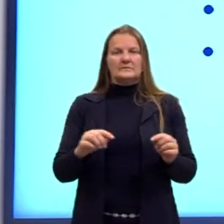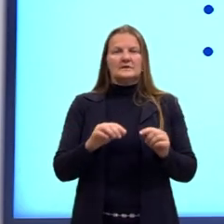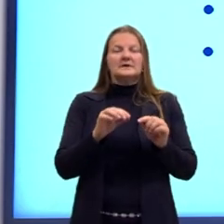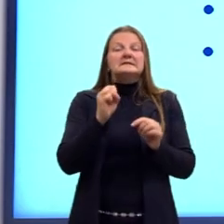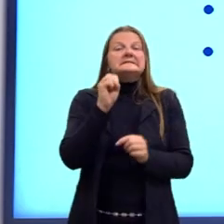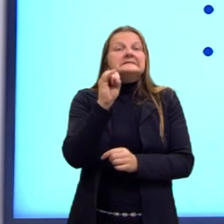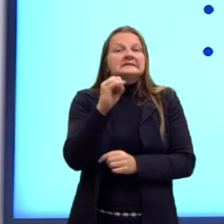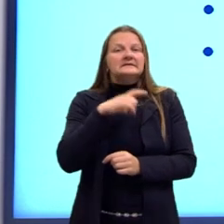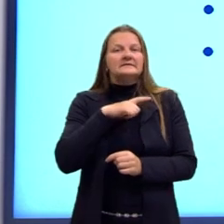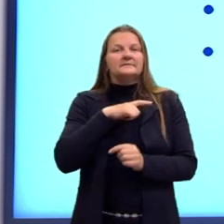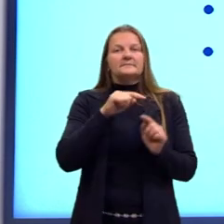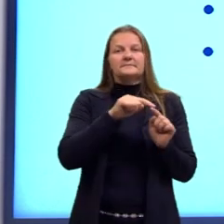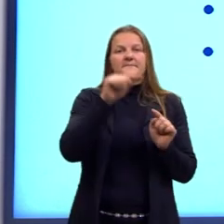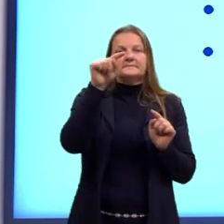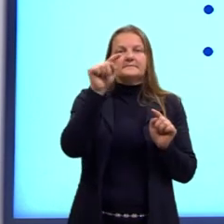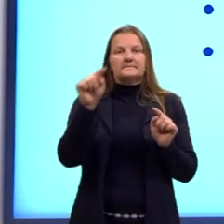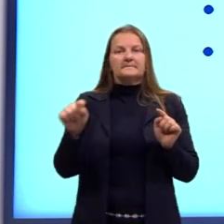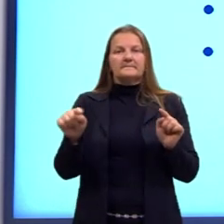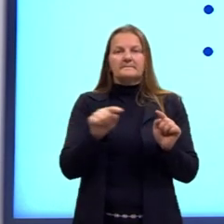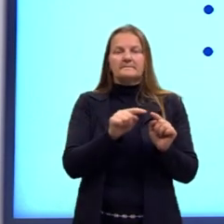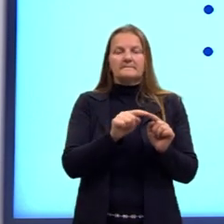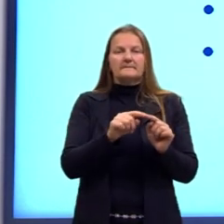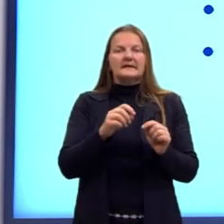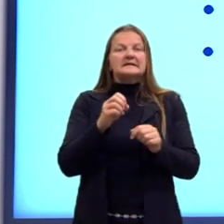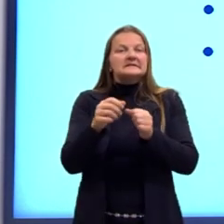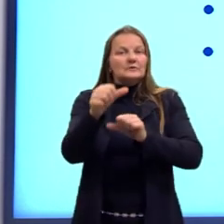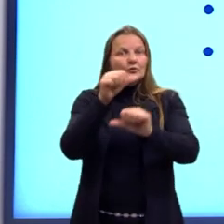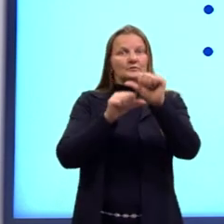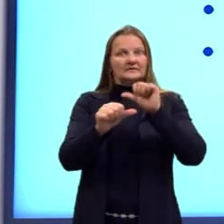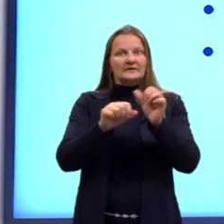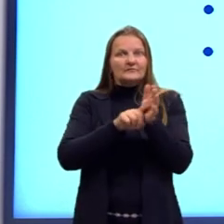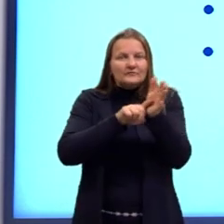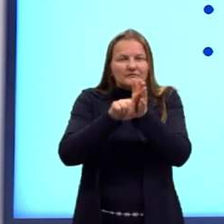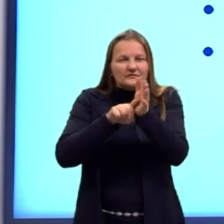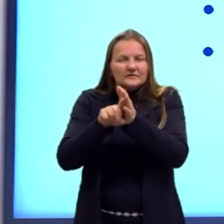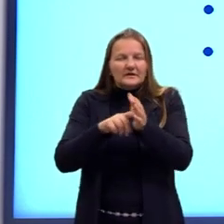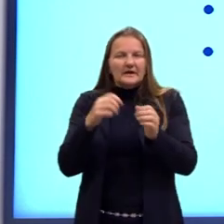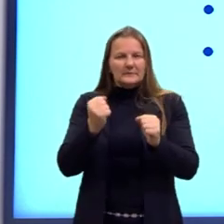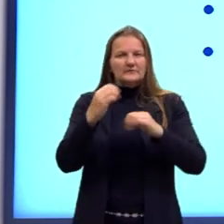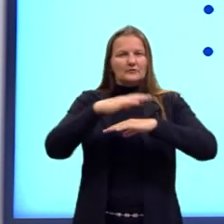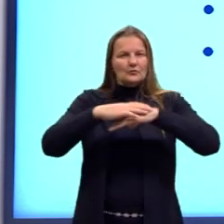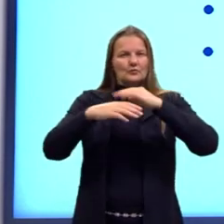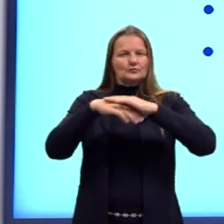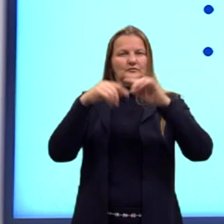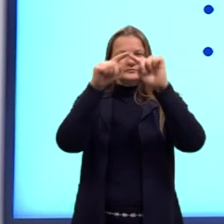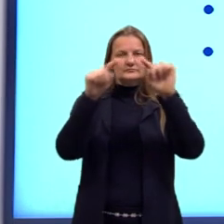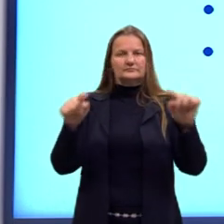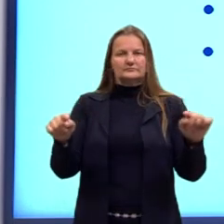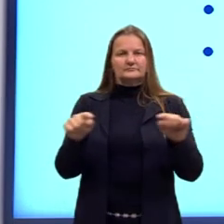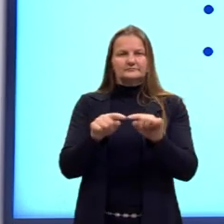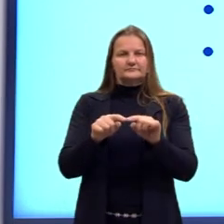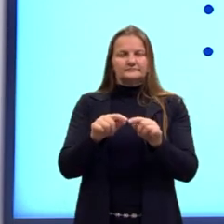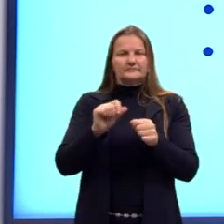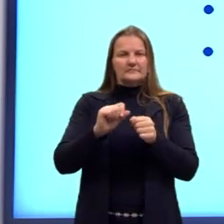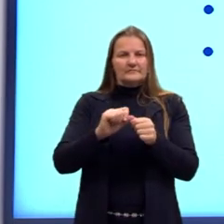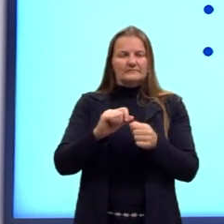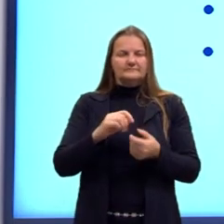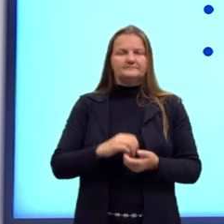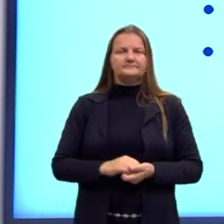medidas dos lados e pede né que a gente verifique se é possível a construir este triângulo e possível